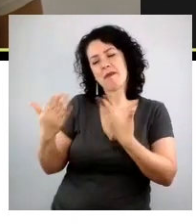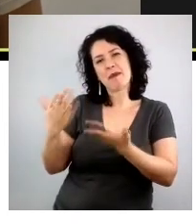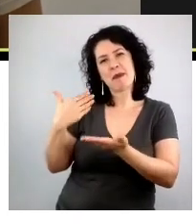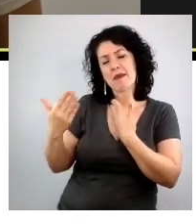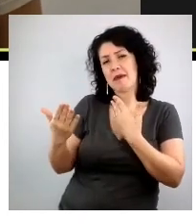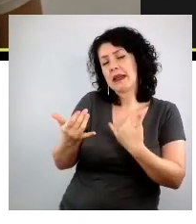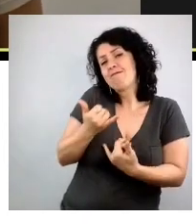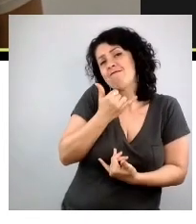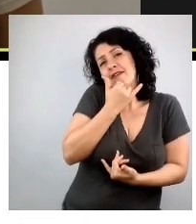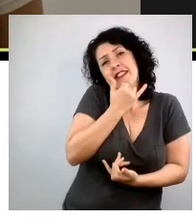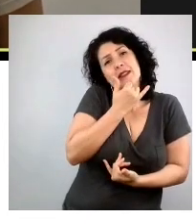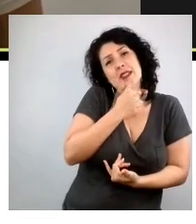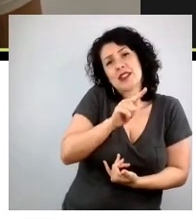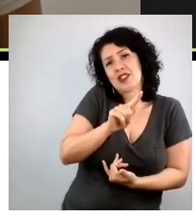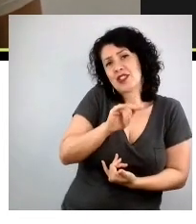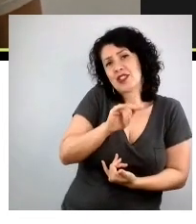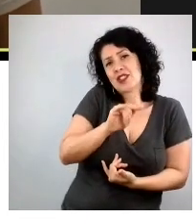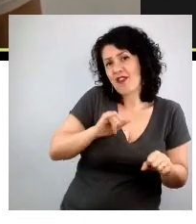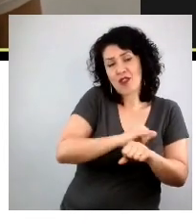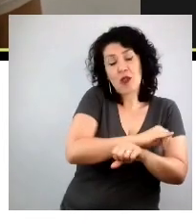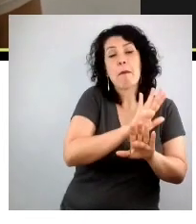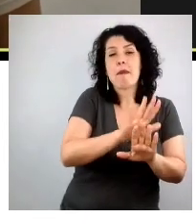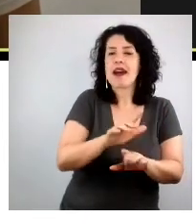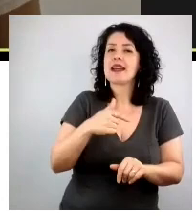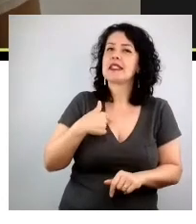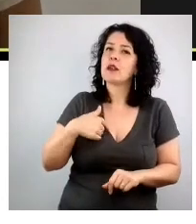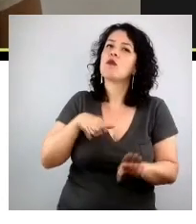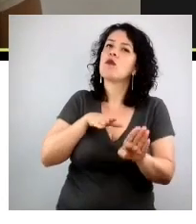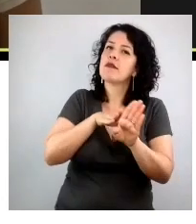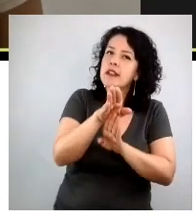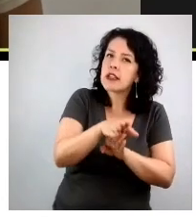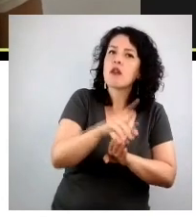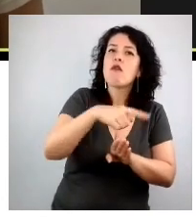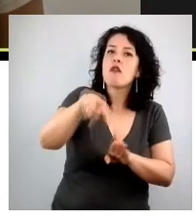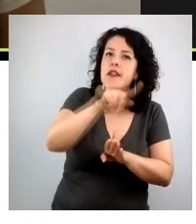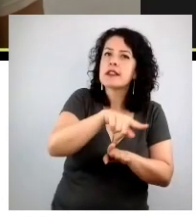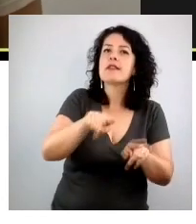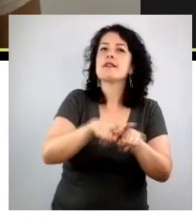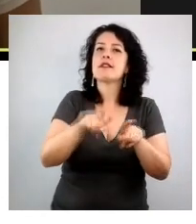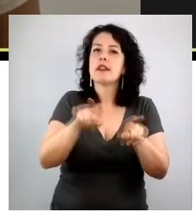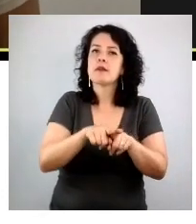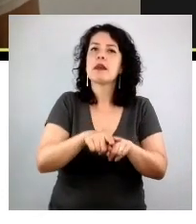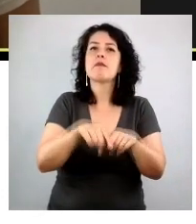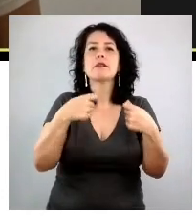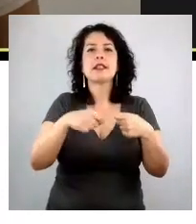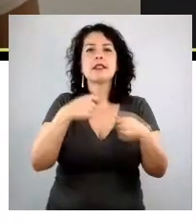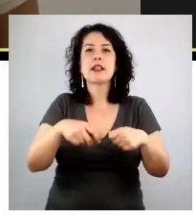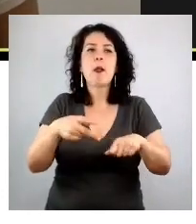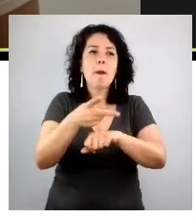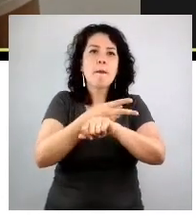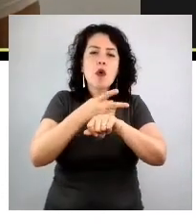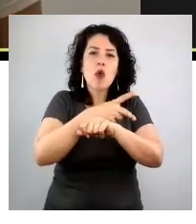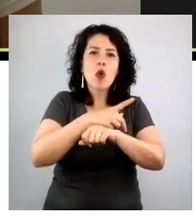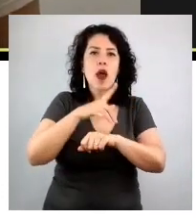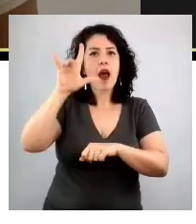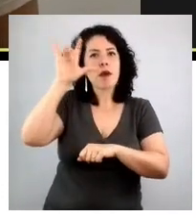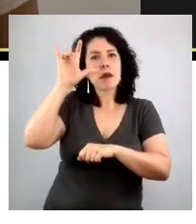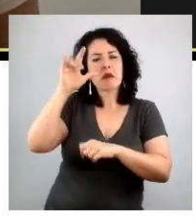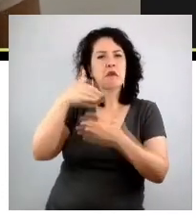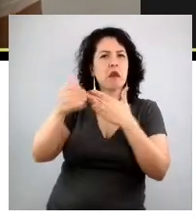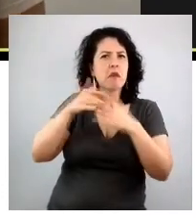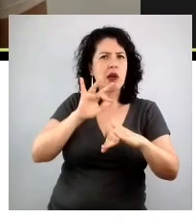eu repito o seu conselho. Assim, acho super importante ouvir o que a Gi tem a dizer, seja em qual for a plataforma. E vamos